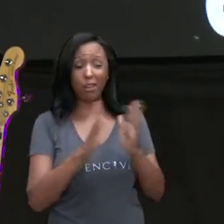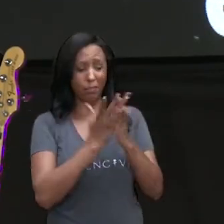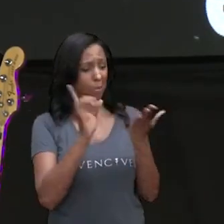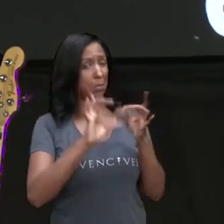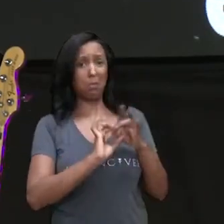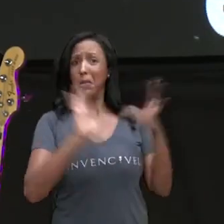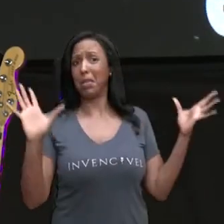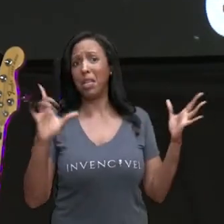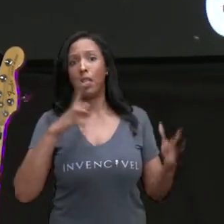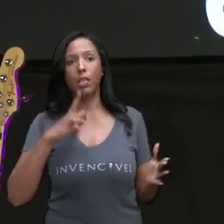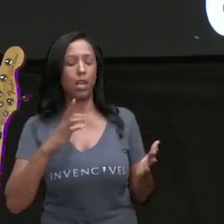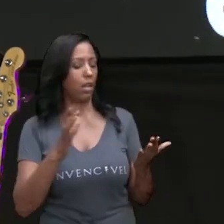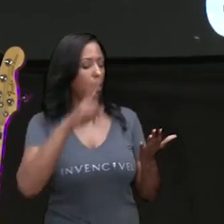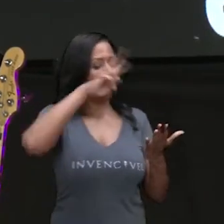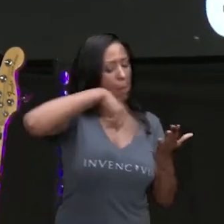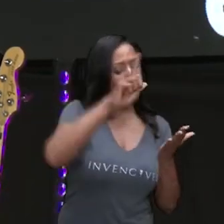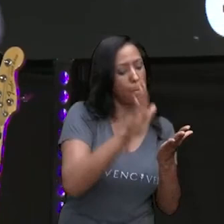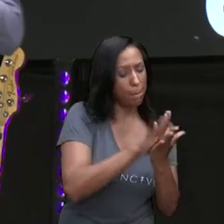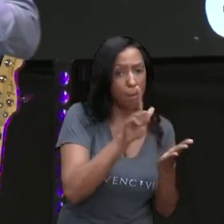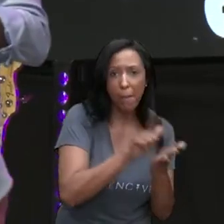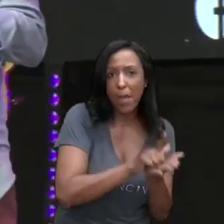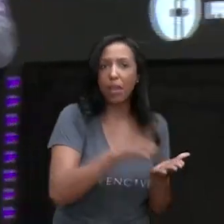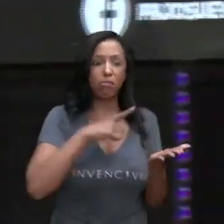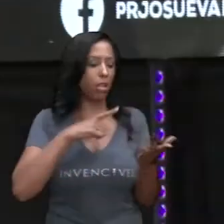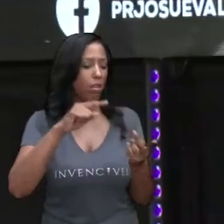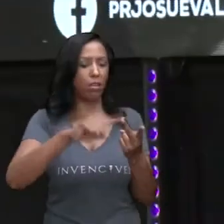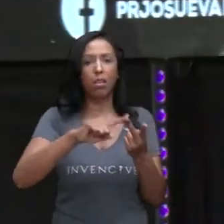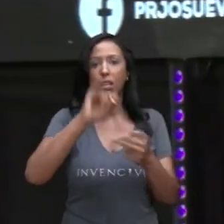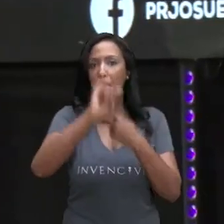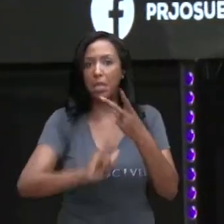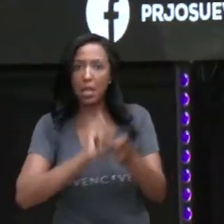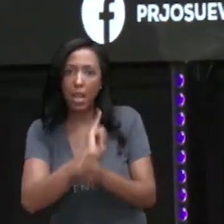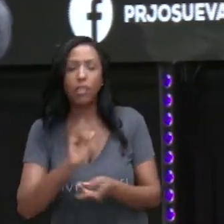executivo, Bíblia da mulher, Bíblia do homem, Bíblia do gordinho, Bíblia do carequinha, Bíblia de tudo,